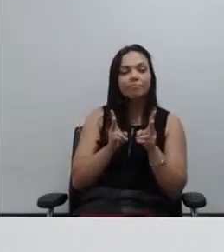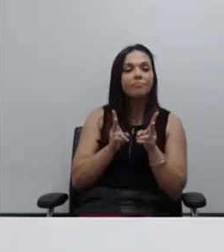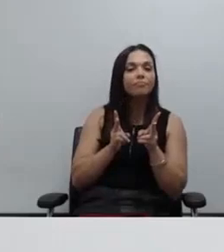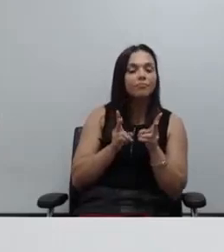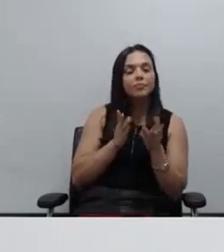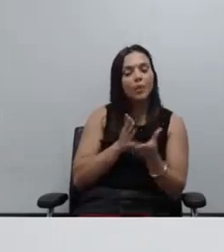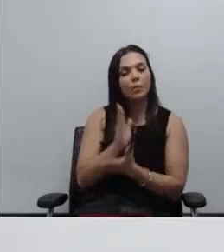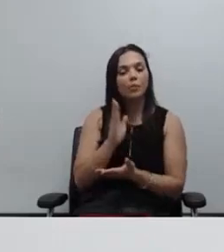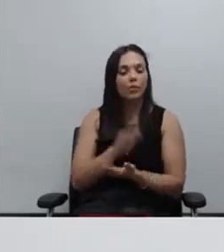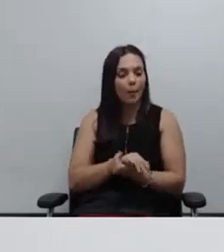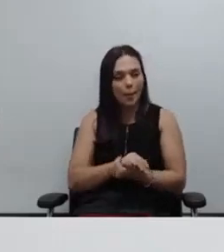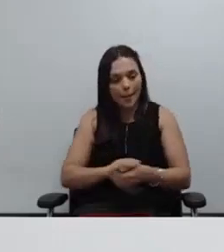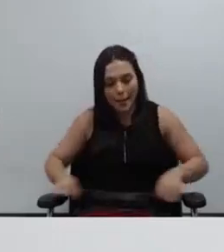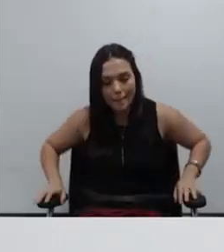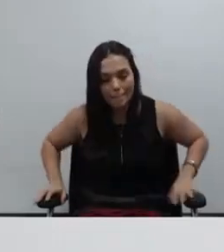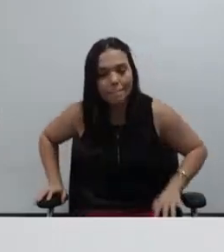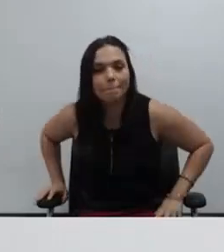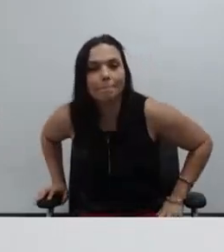Aprovado.